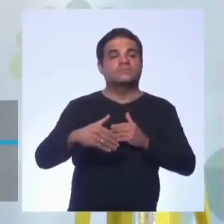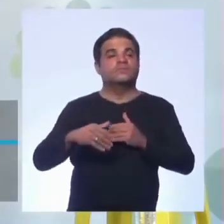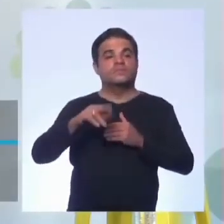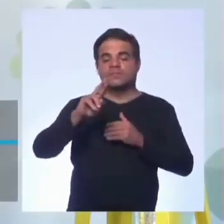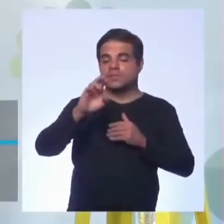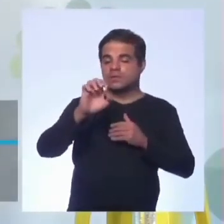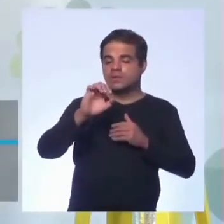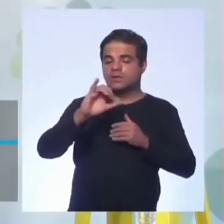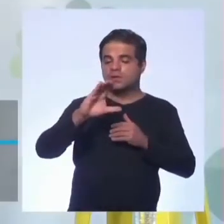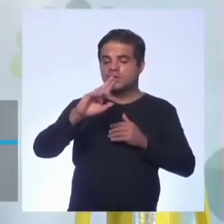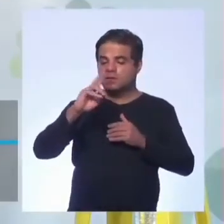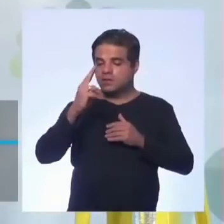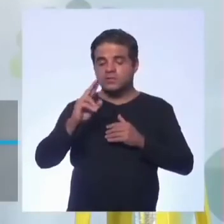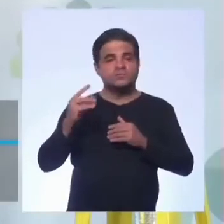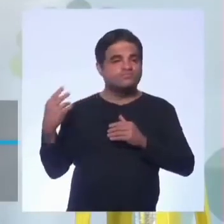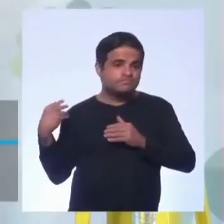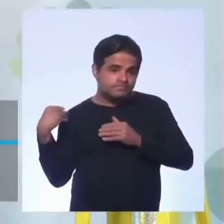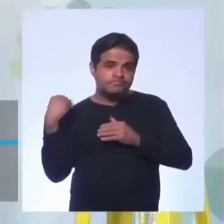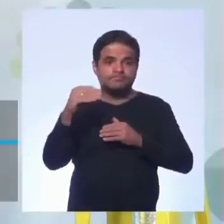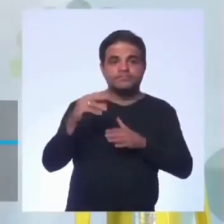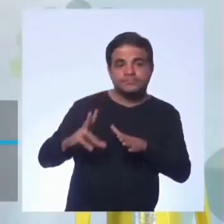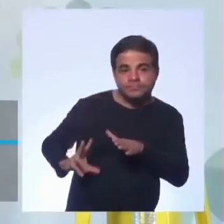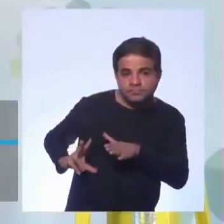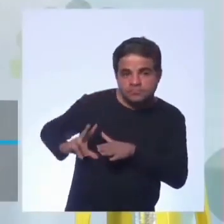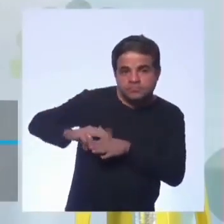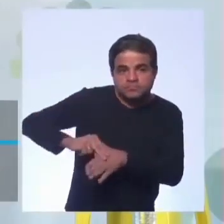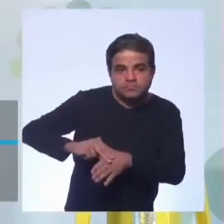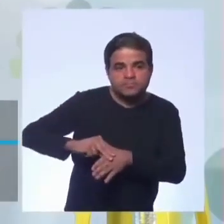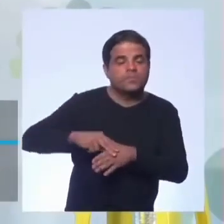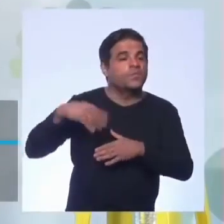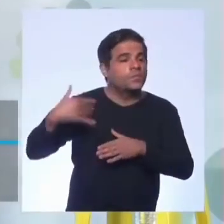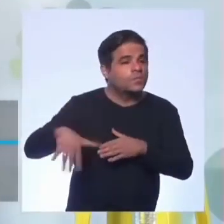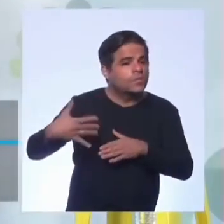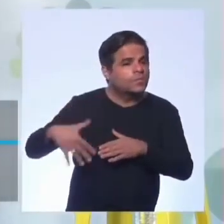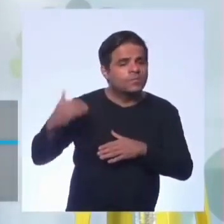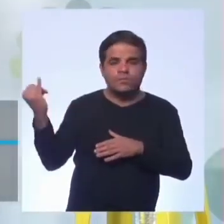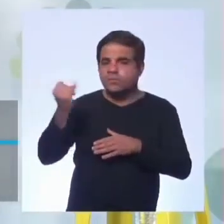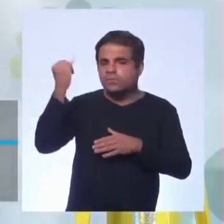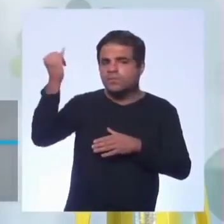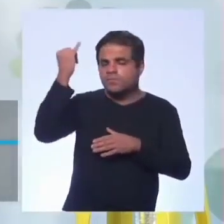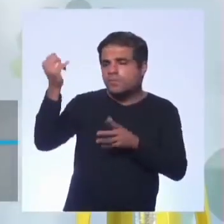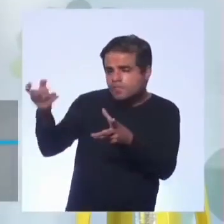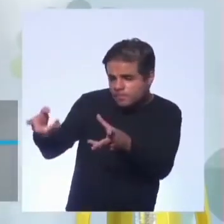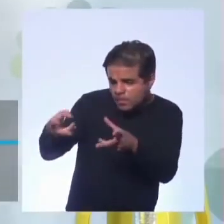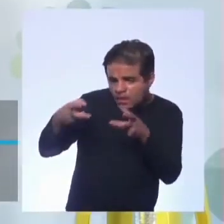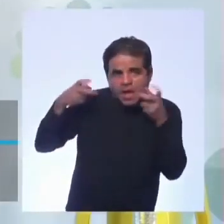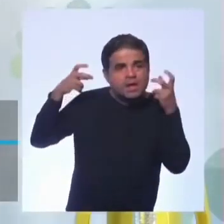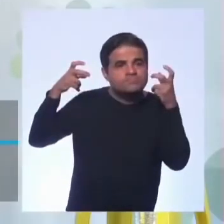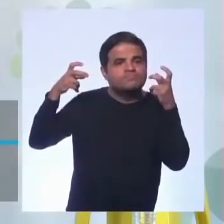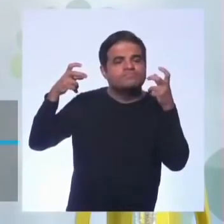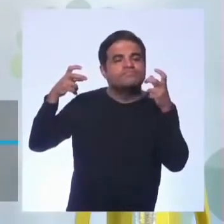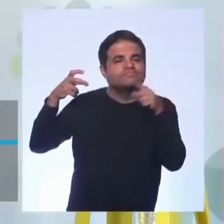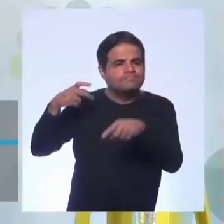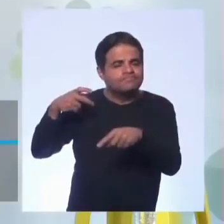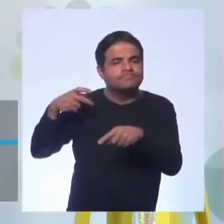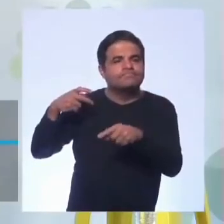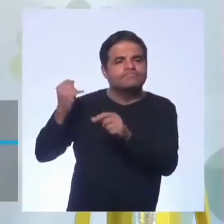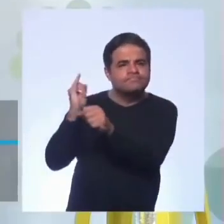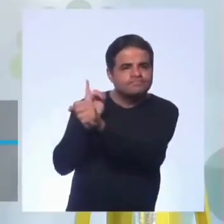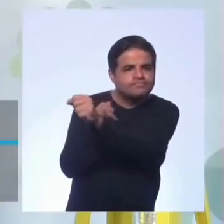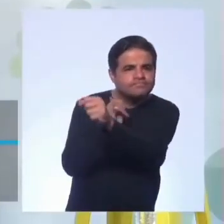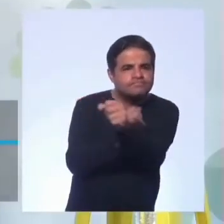Reich Alemão, anexando uma região muito importante para a extração aí, de